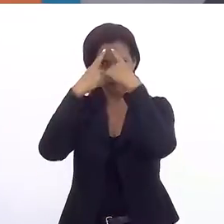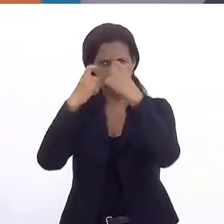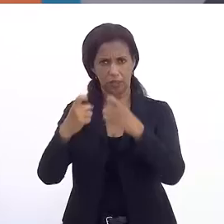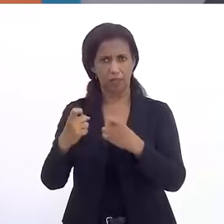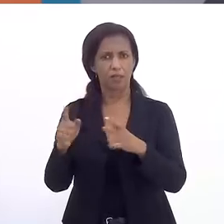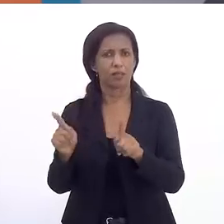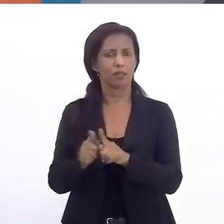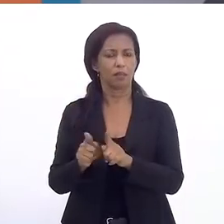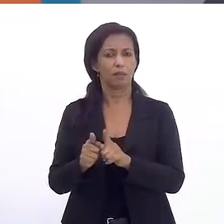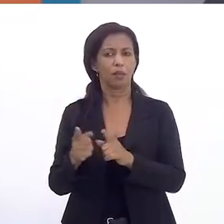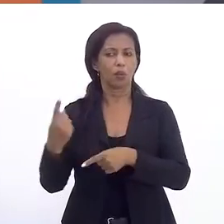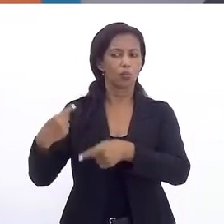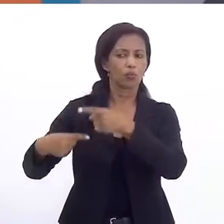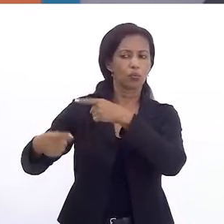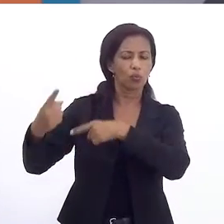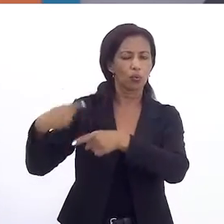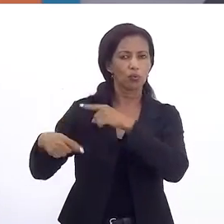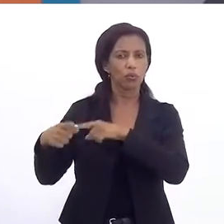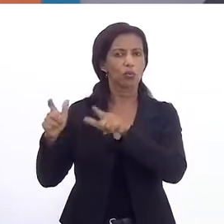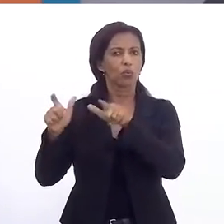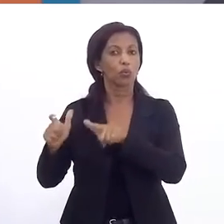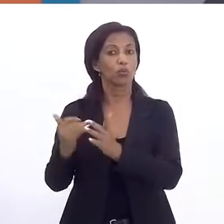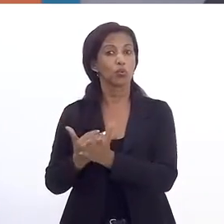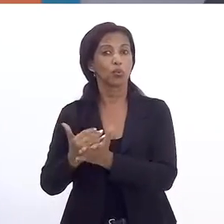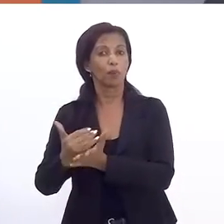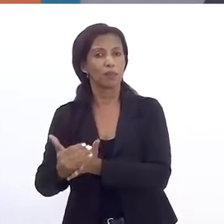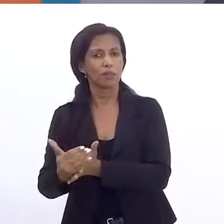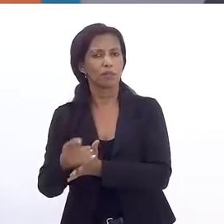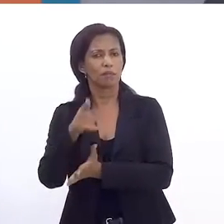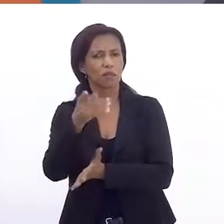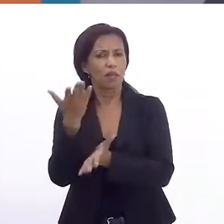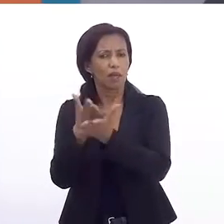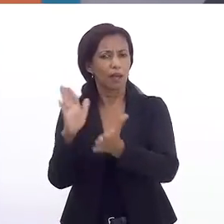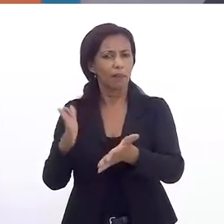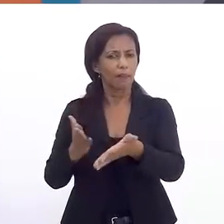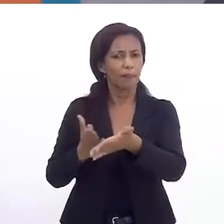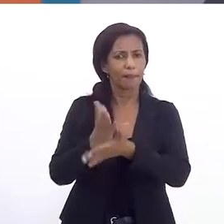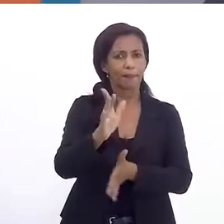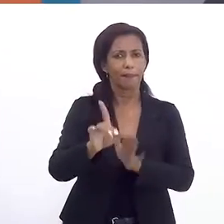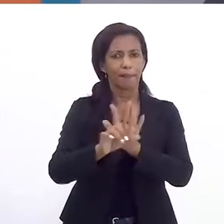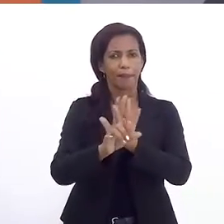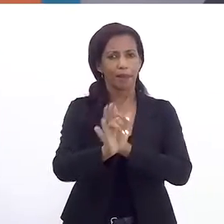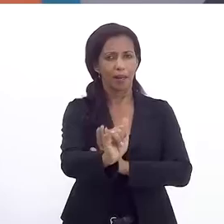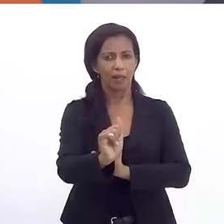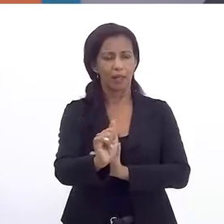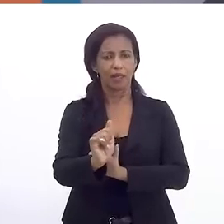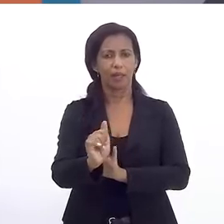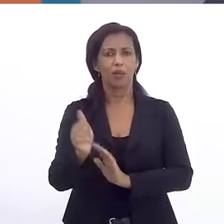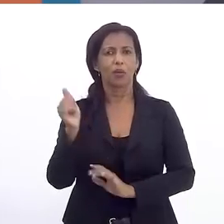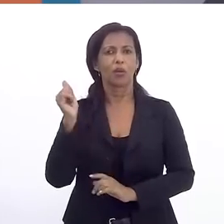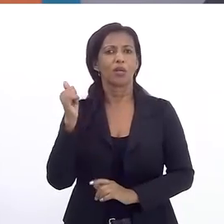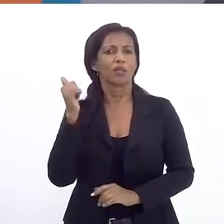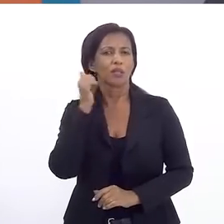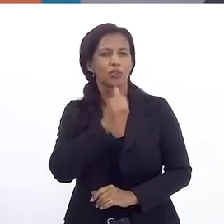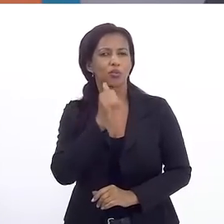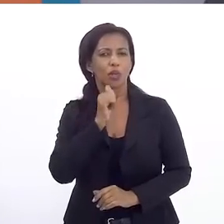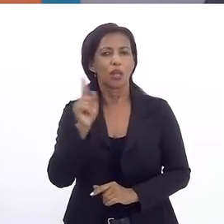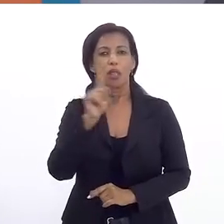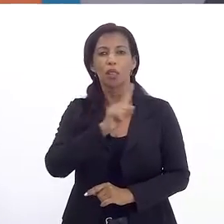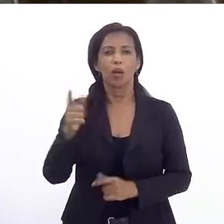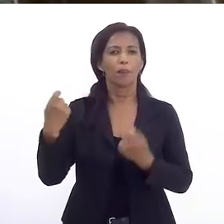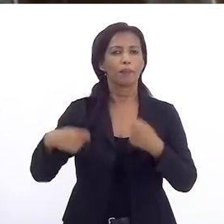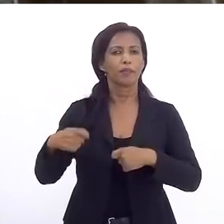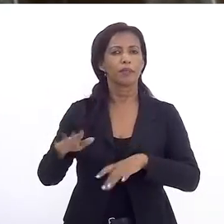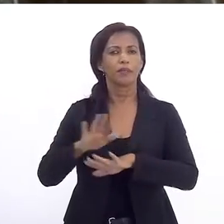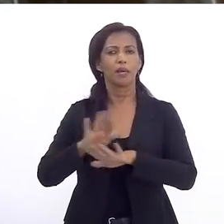Então, talvez seria esse seu lado humano, esse seu lado humanitário, que a consagra, então, como uma deputada que defende os direitos